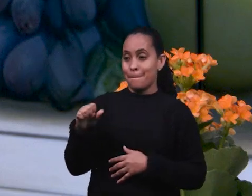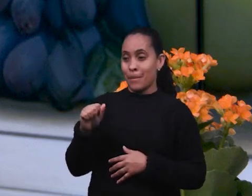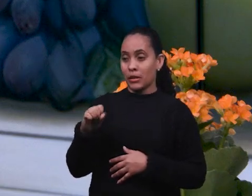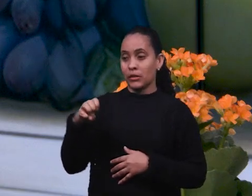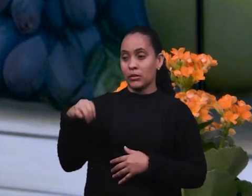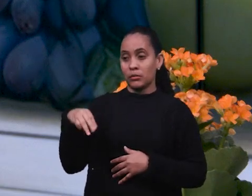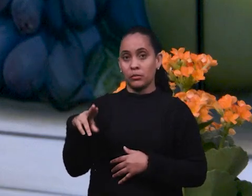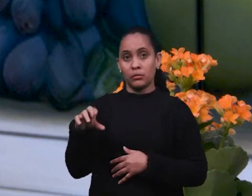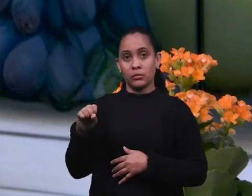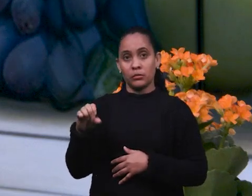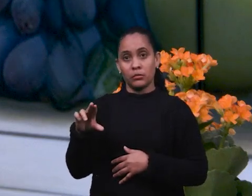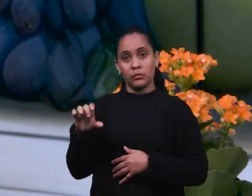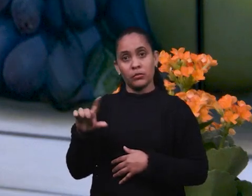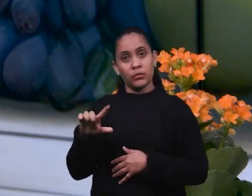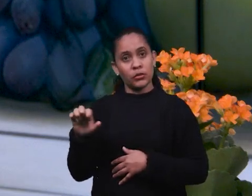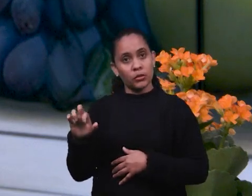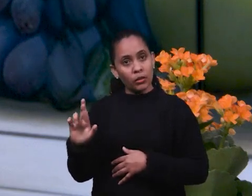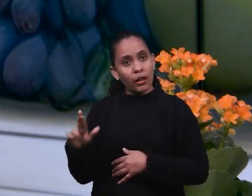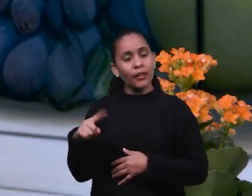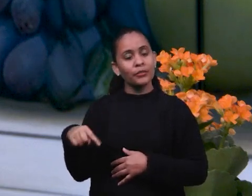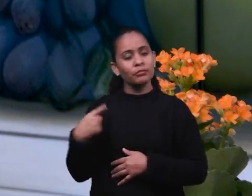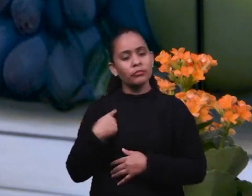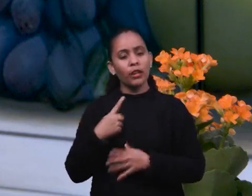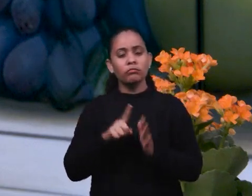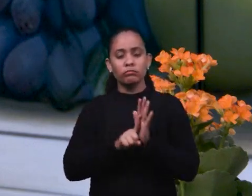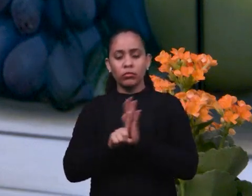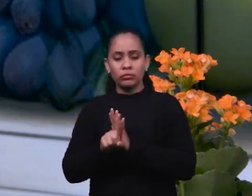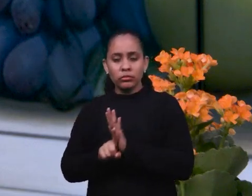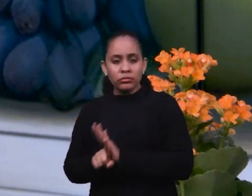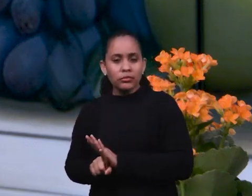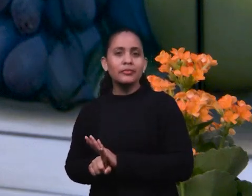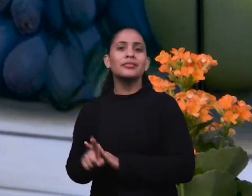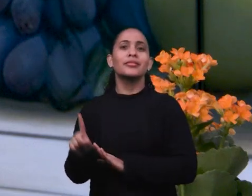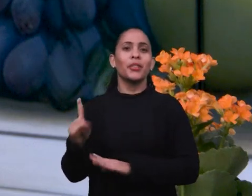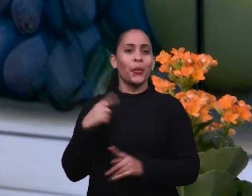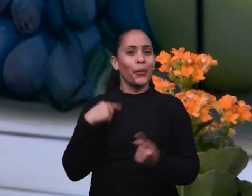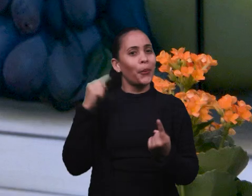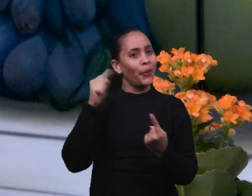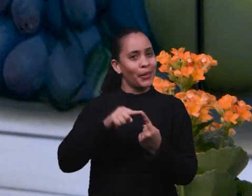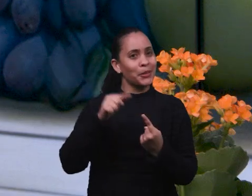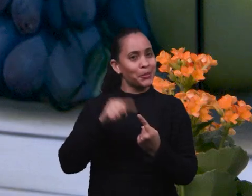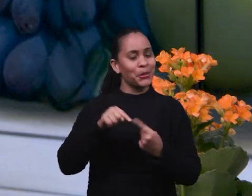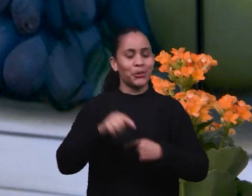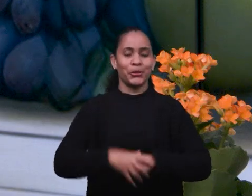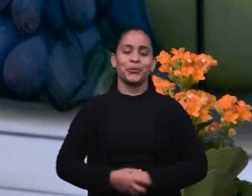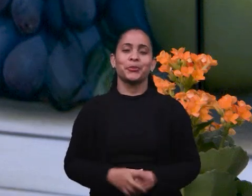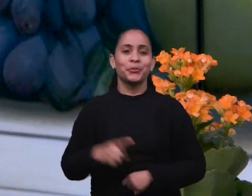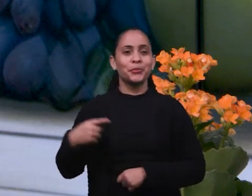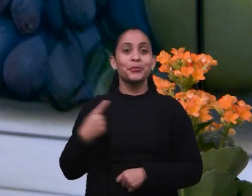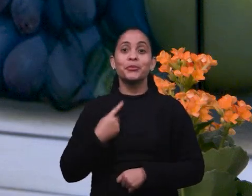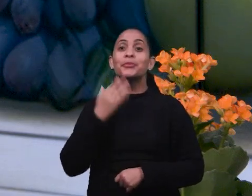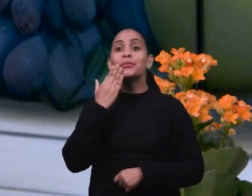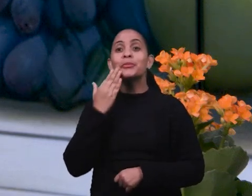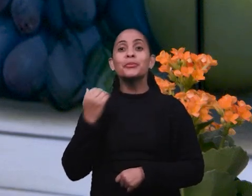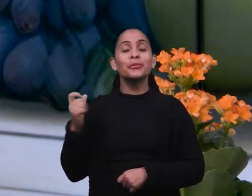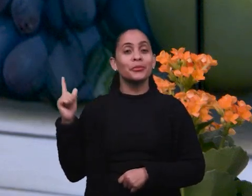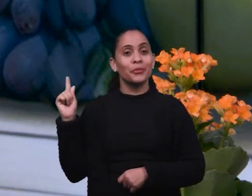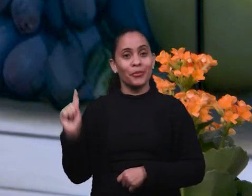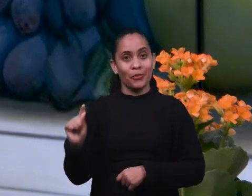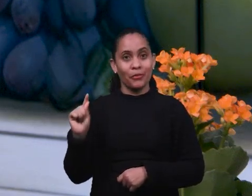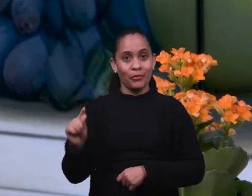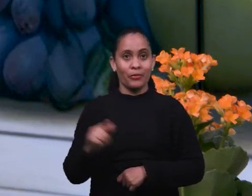mantenha massa muscular, e a gente faz esse acompanhamento com esse objetivo, né? E a gente sabe